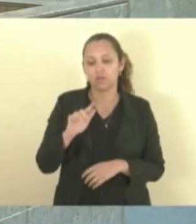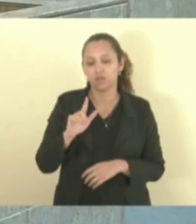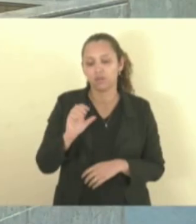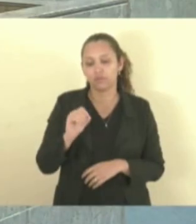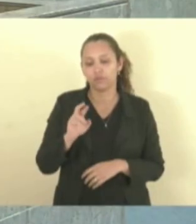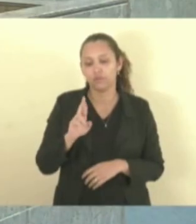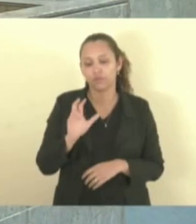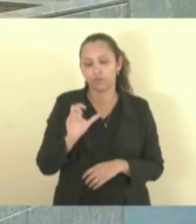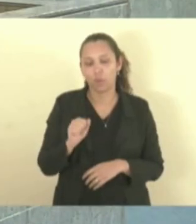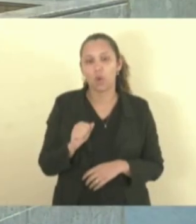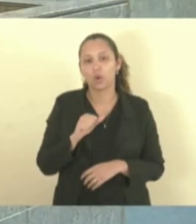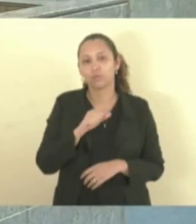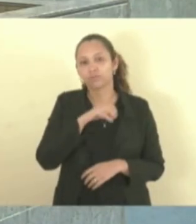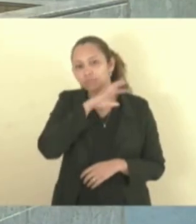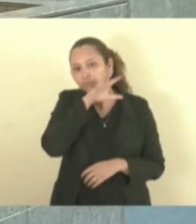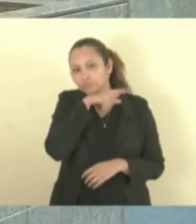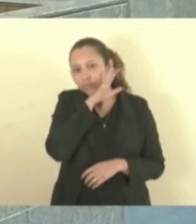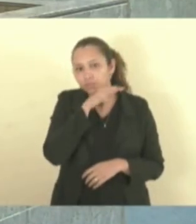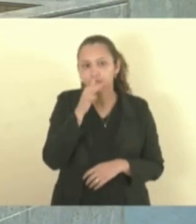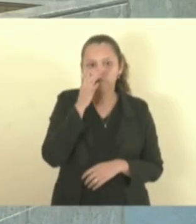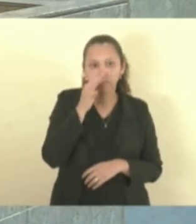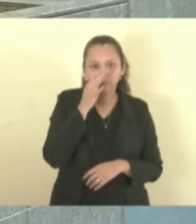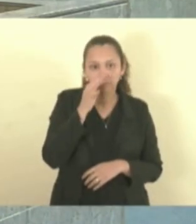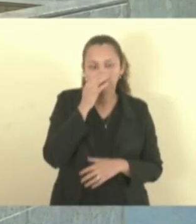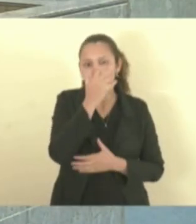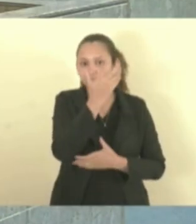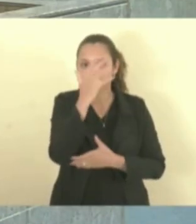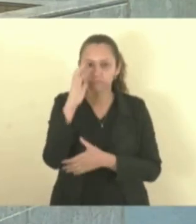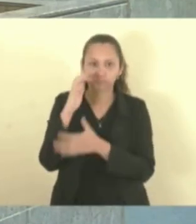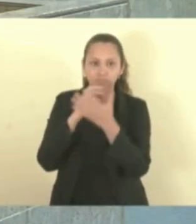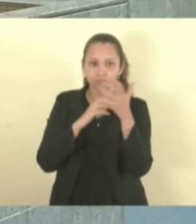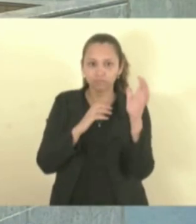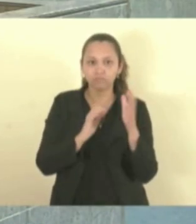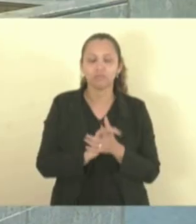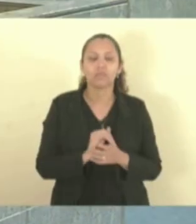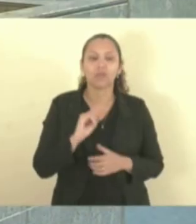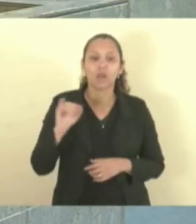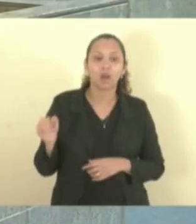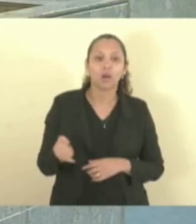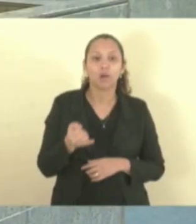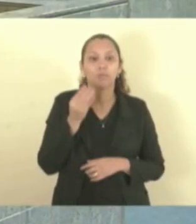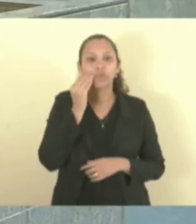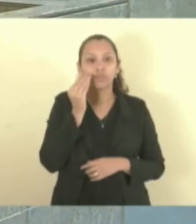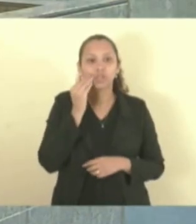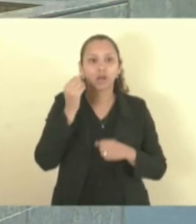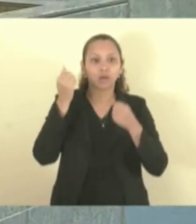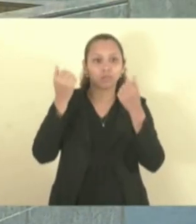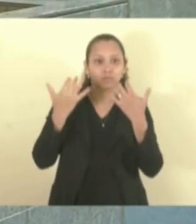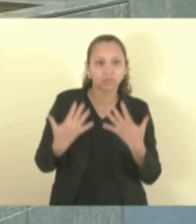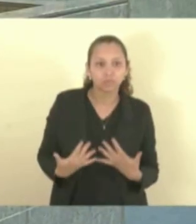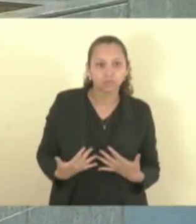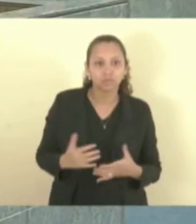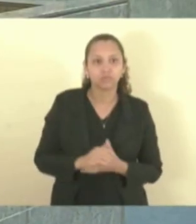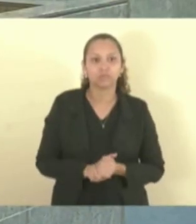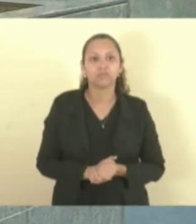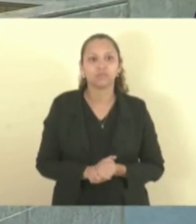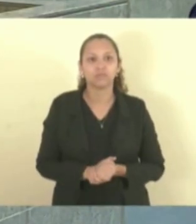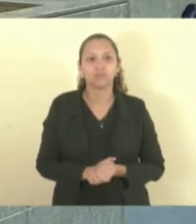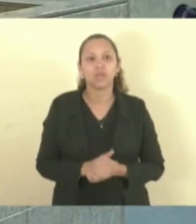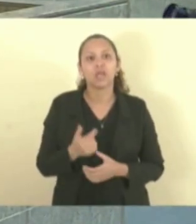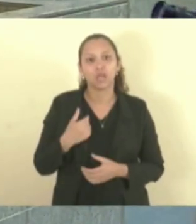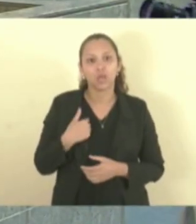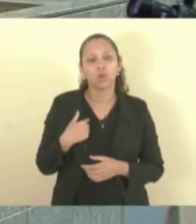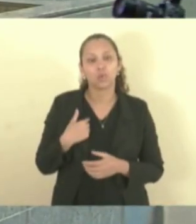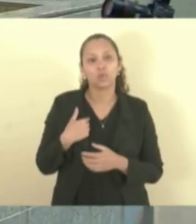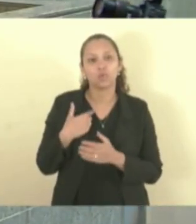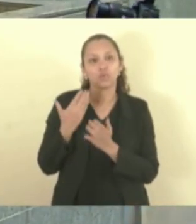nessas unidades de conservação no Estado do Espírito Santo. E aproveitar para fazer um pequeno esclarecimento. Eu não sou oceanógrafo, também sou biólogo, fiz